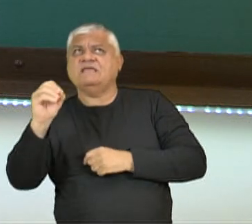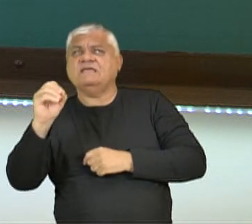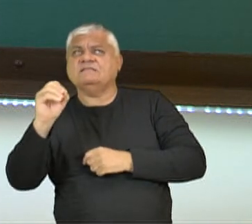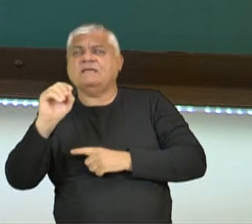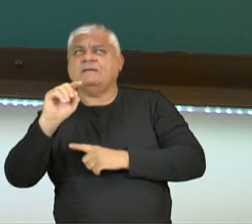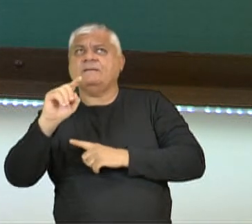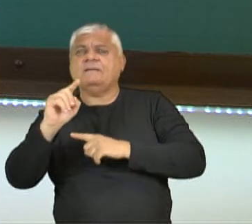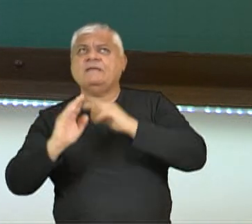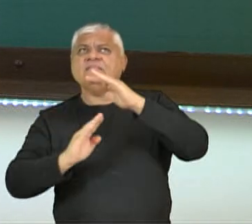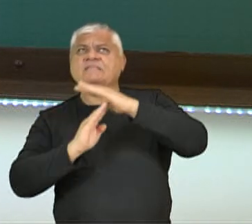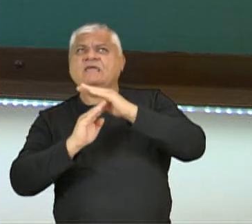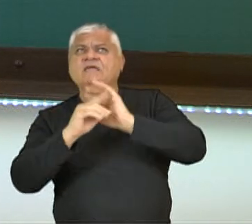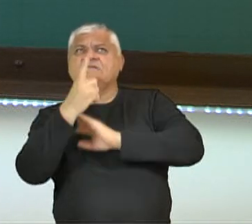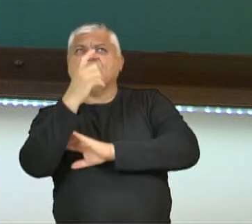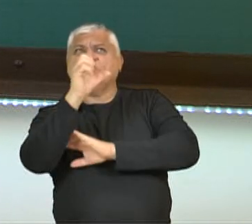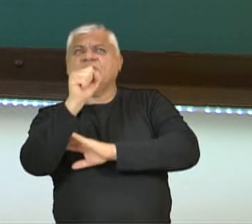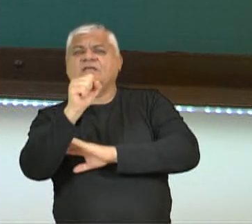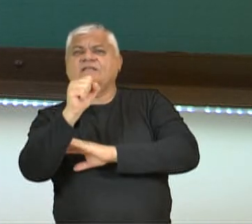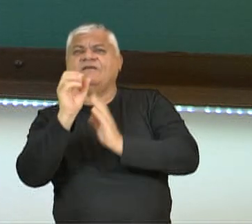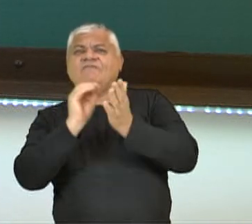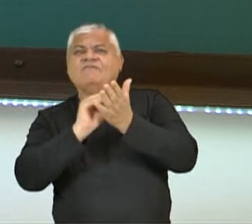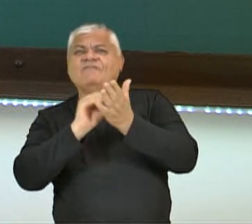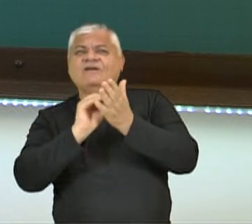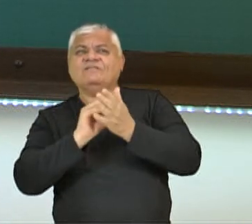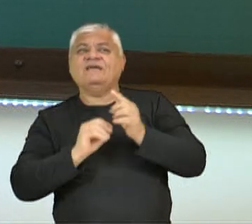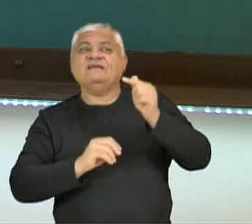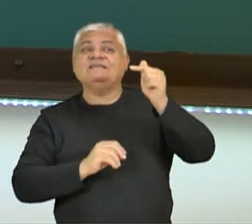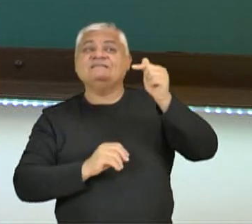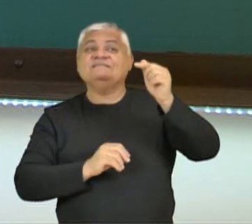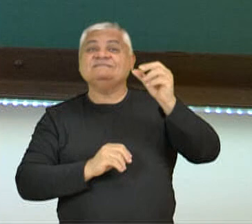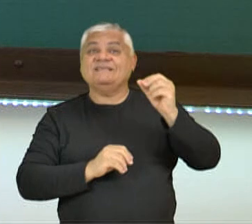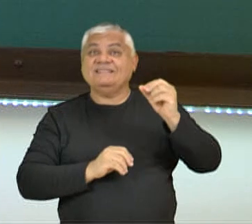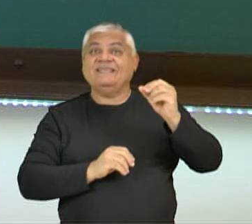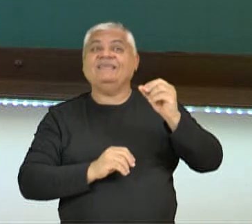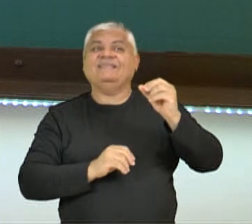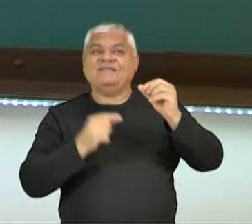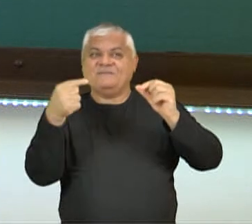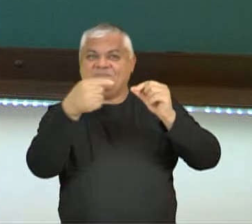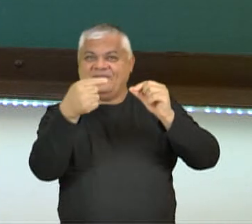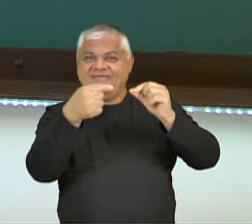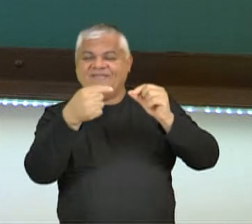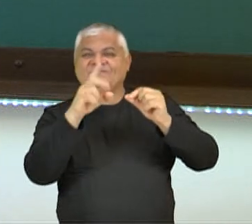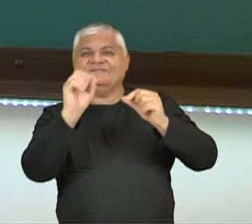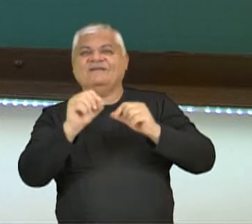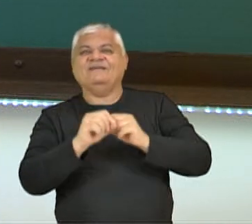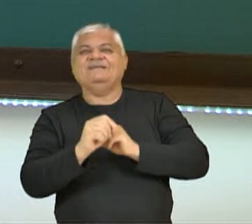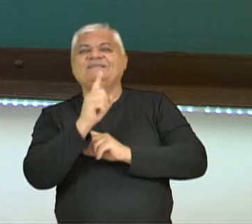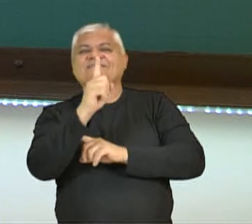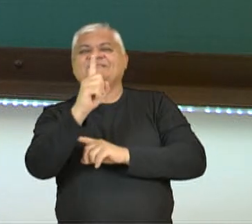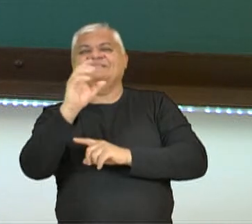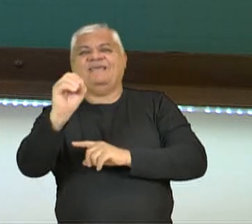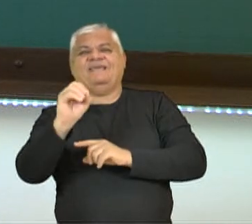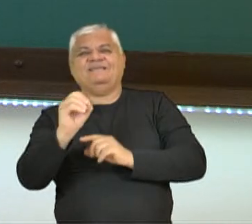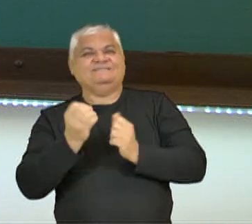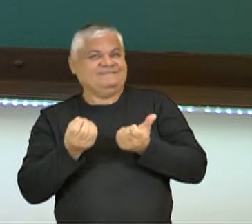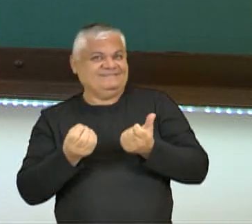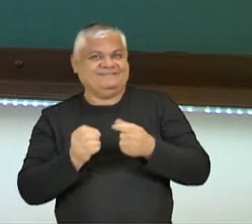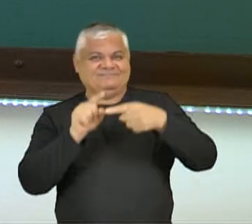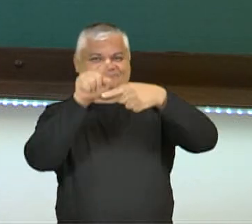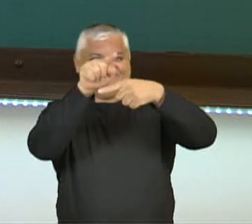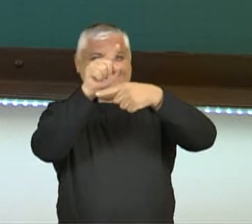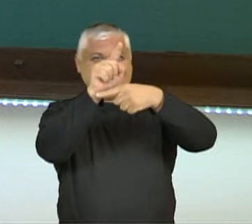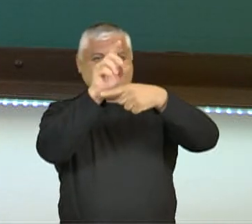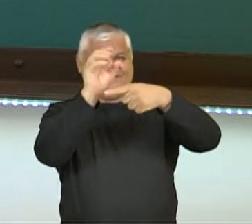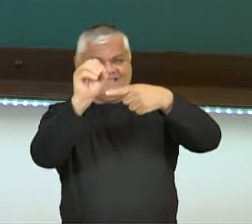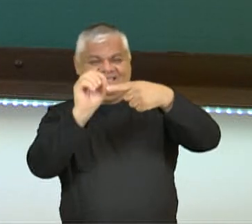180. Como é uma letra, passo o 70 diminuindo, descobri que o alfa é 110. Então, terminamos, né? O ângulo